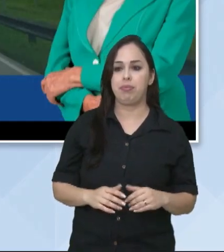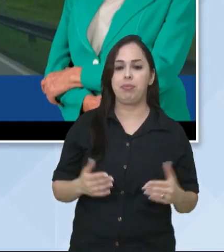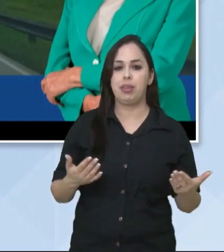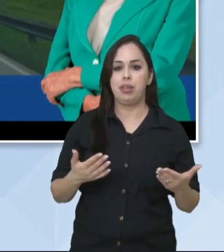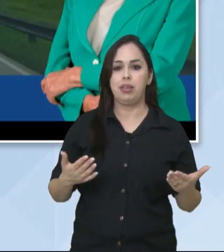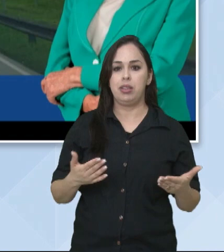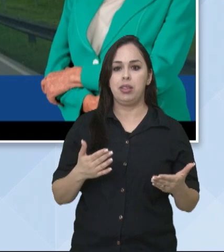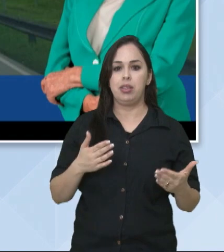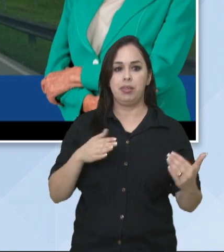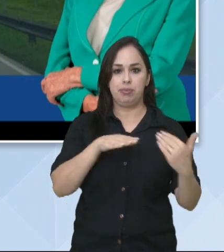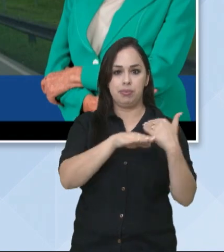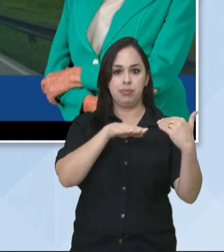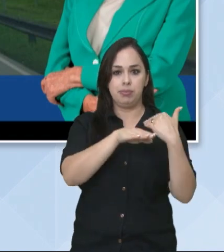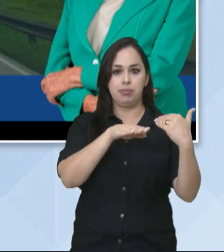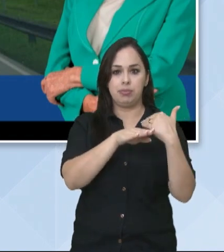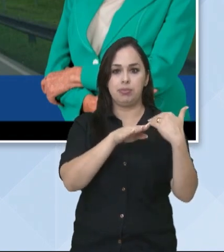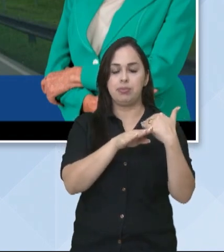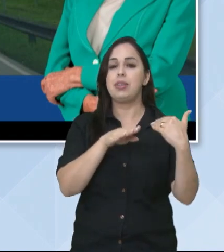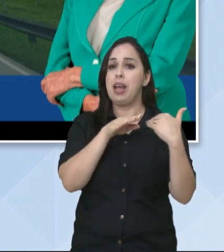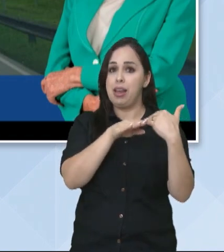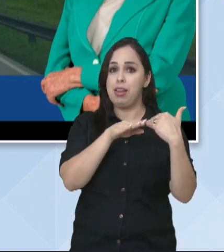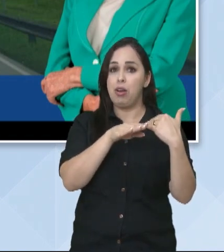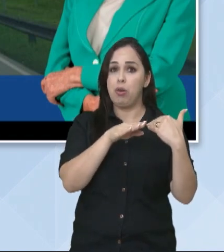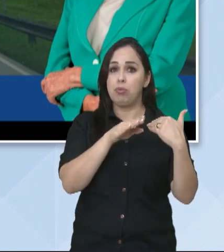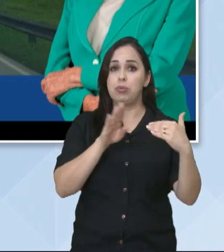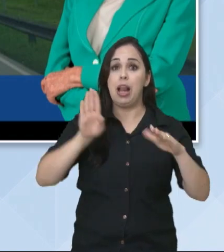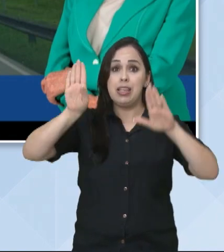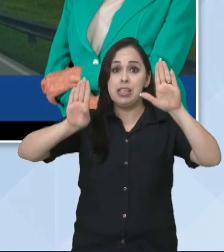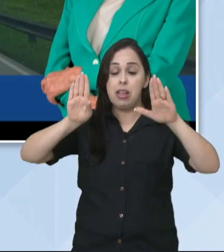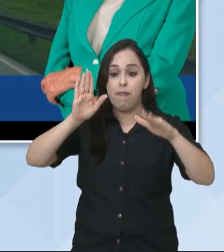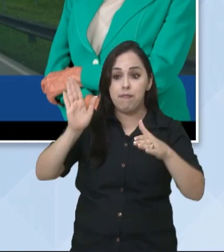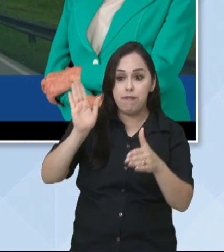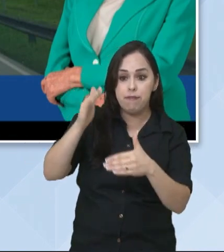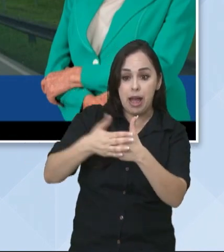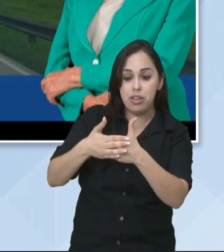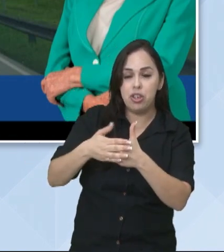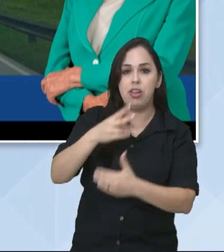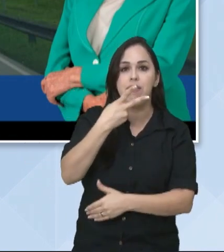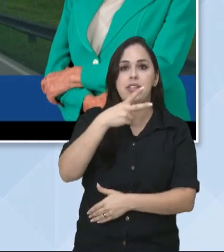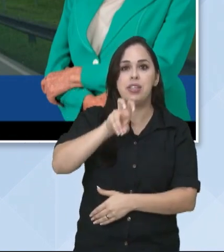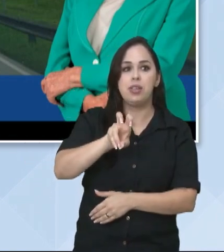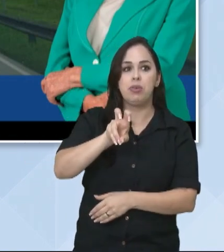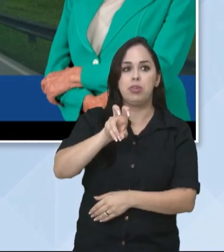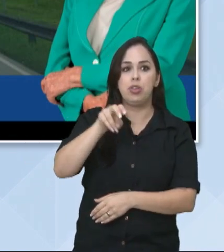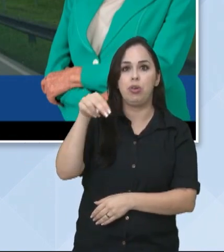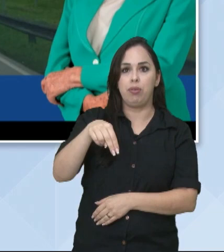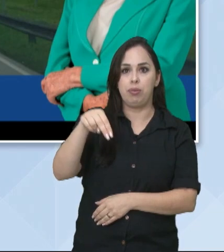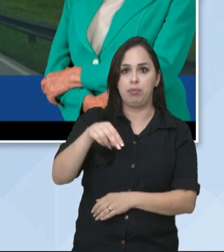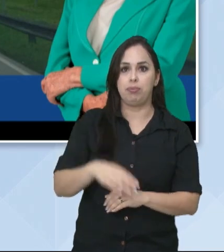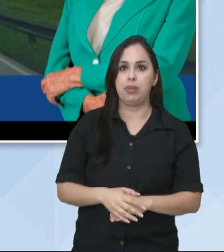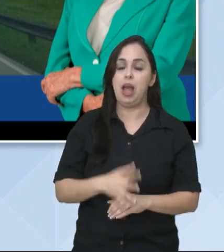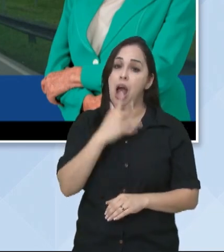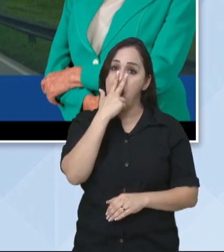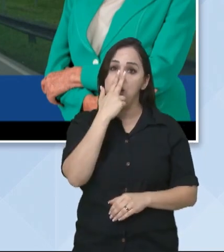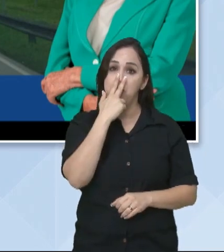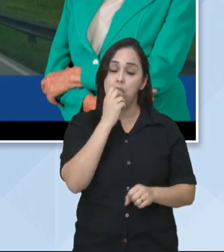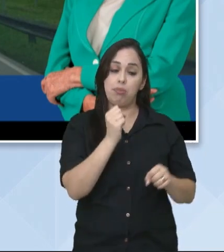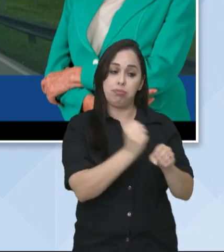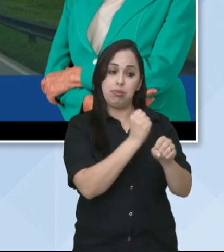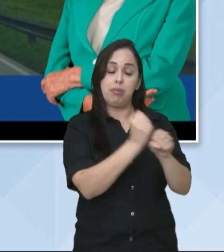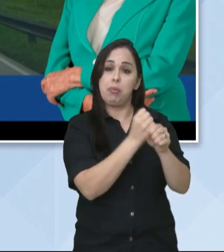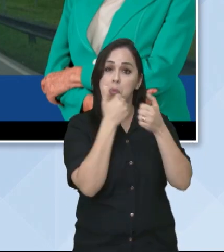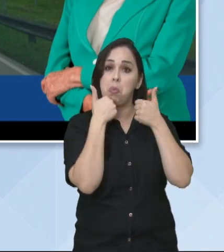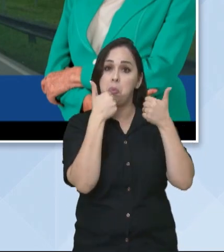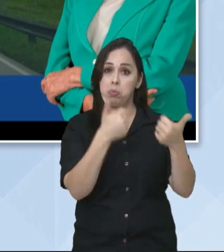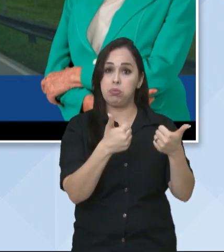dia 25 de novembro. Eu acho que vai ser uma reforma boa, porque realmente nós